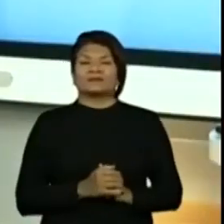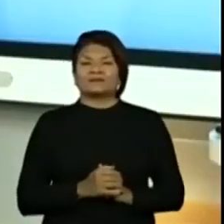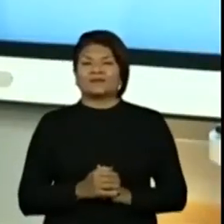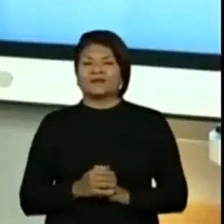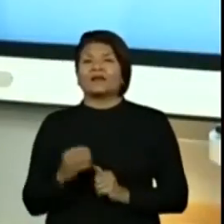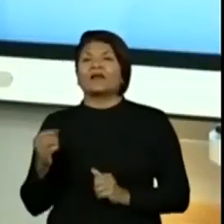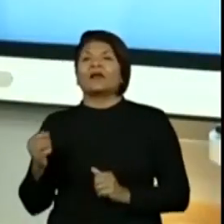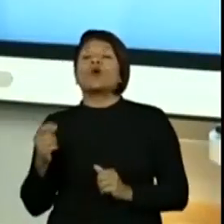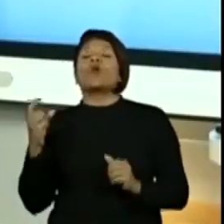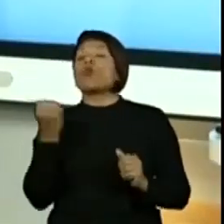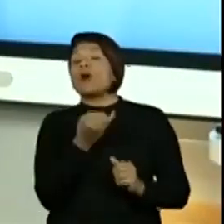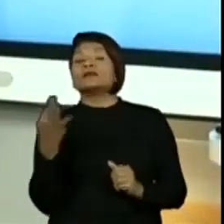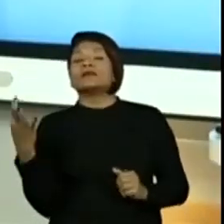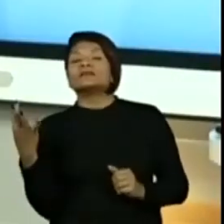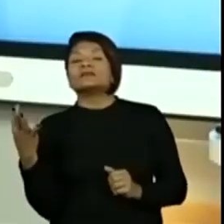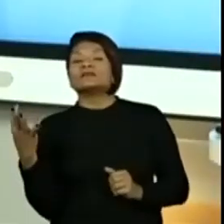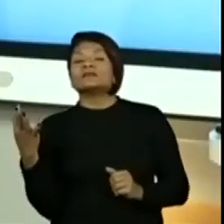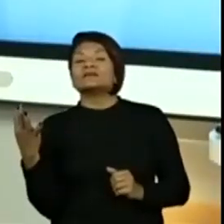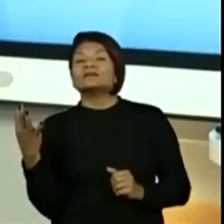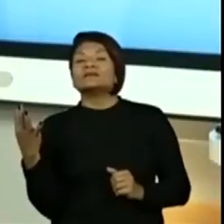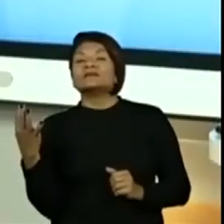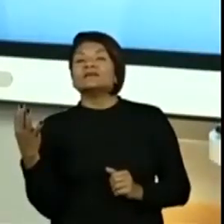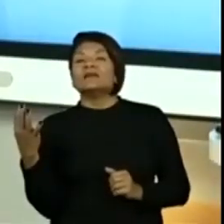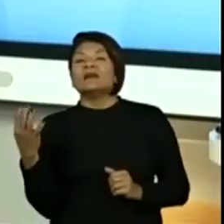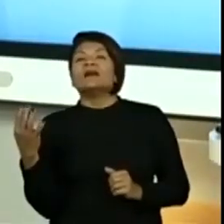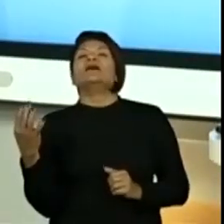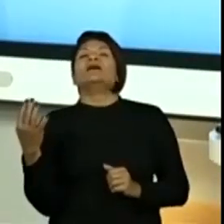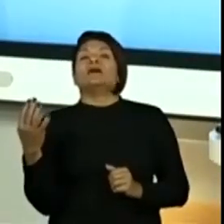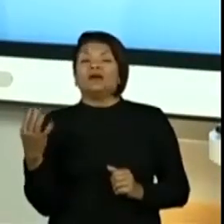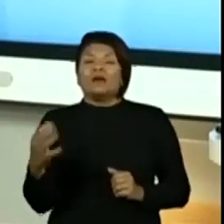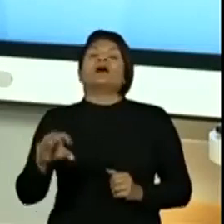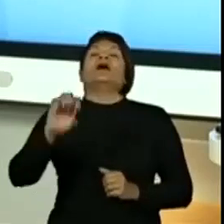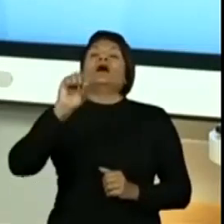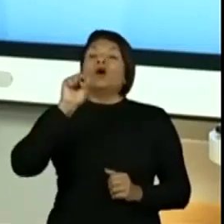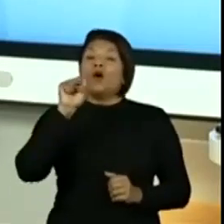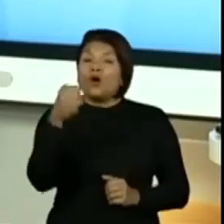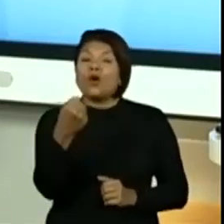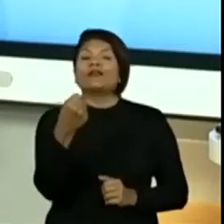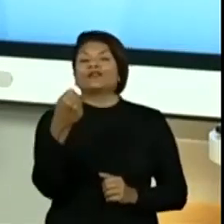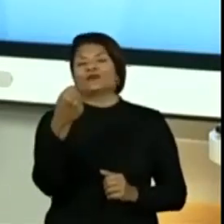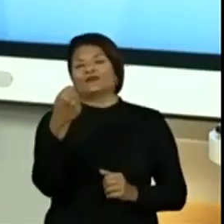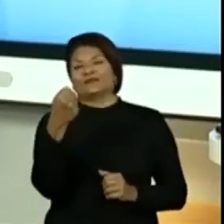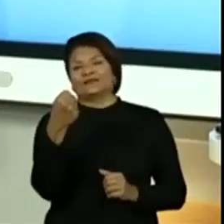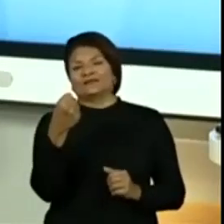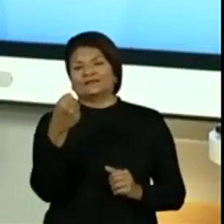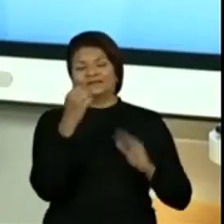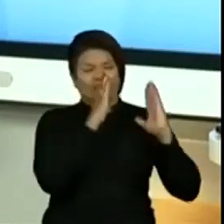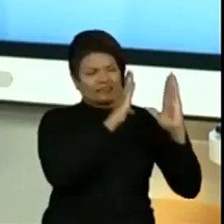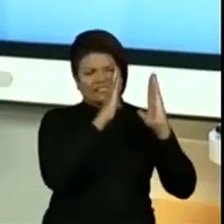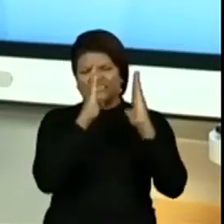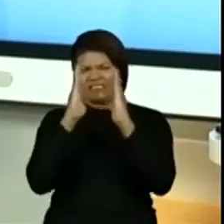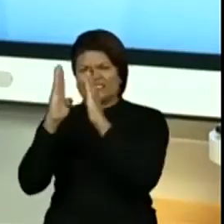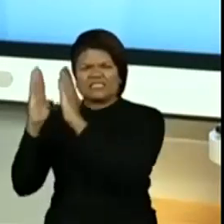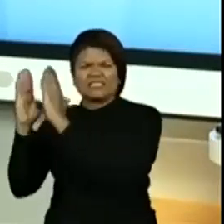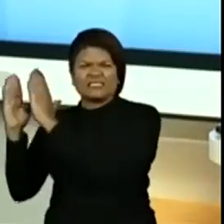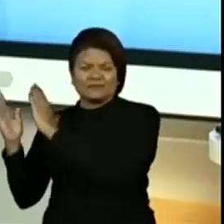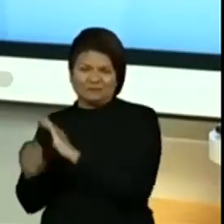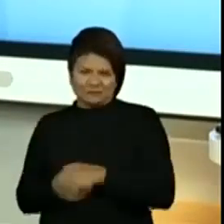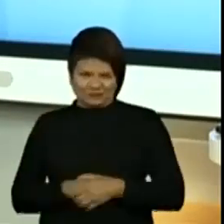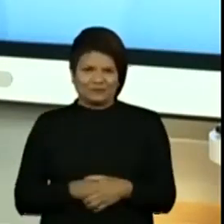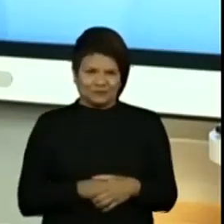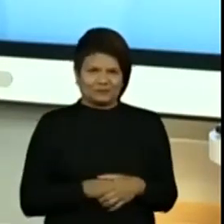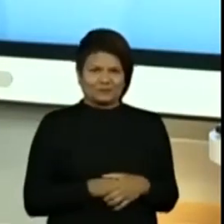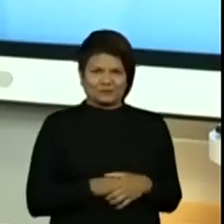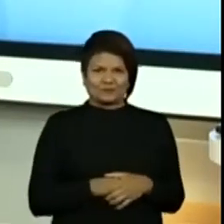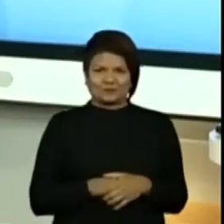2, 3, 4, 5, 6, 7, 8. Ele é formado por 8 ordens.